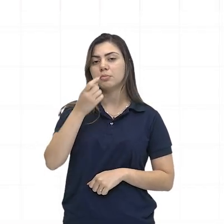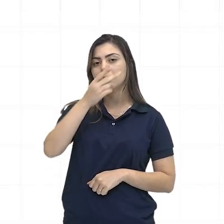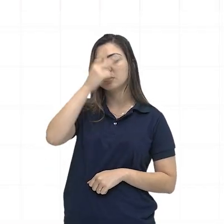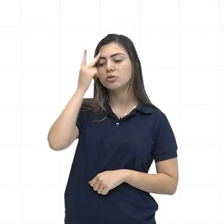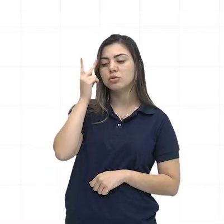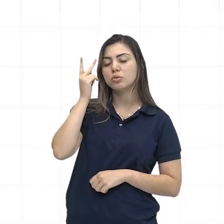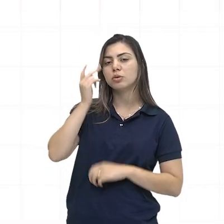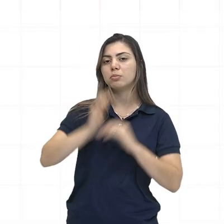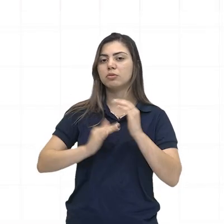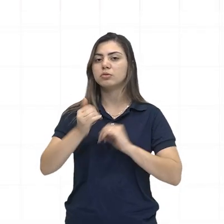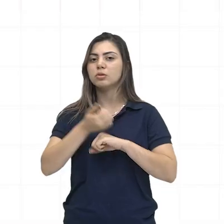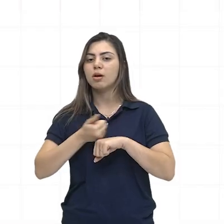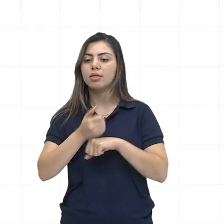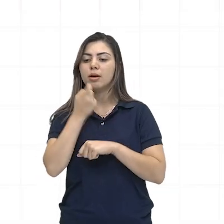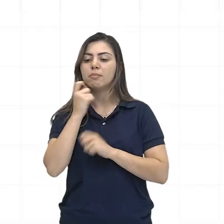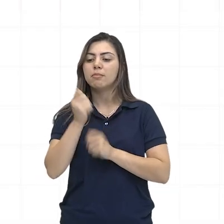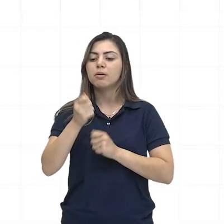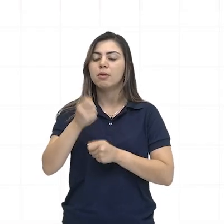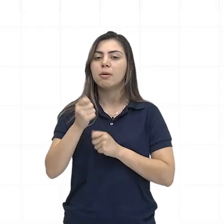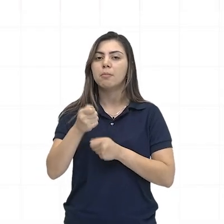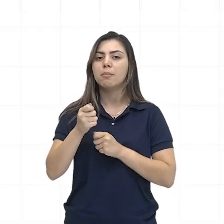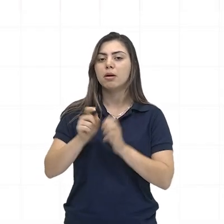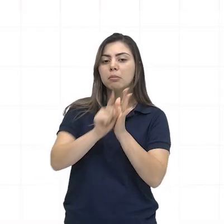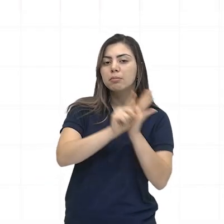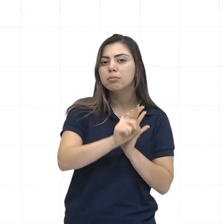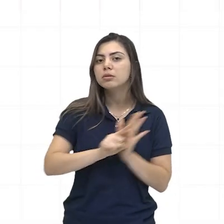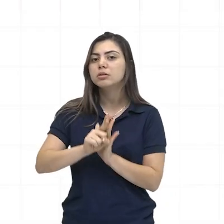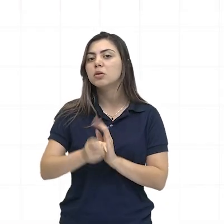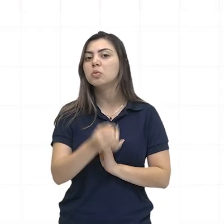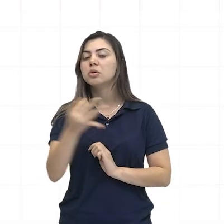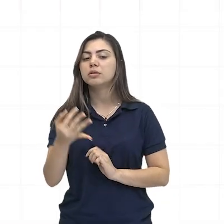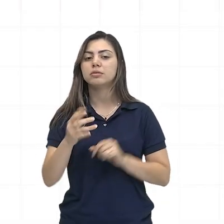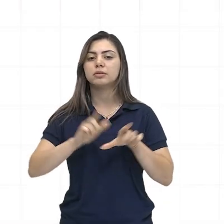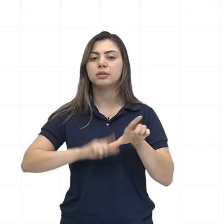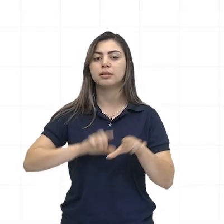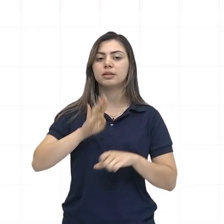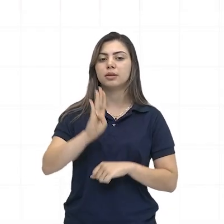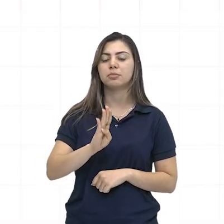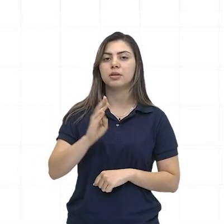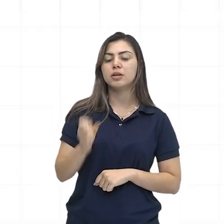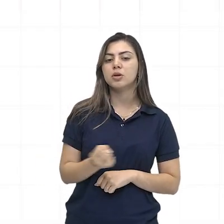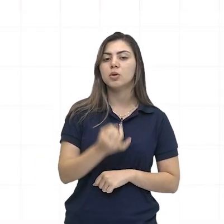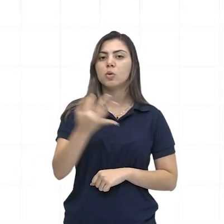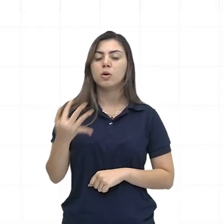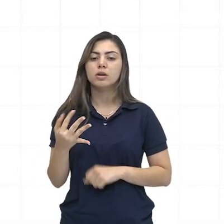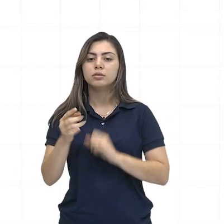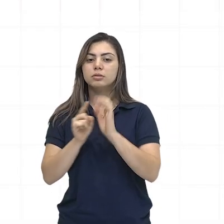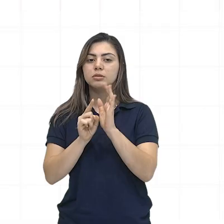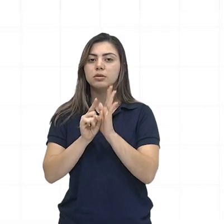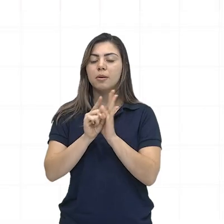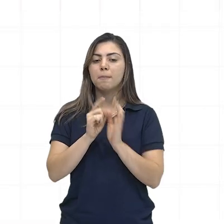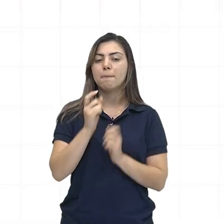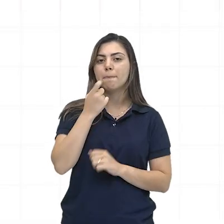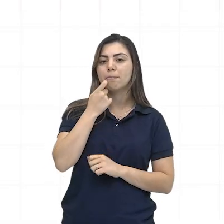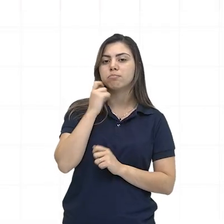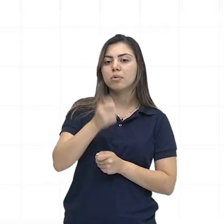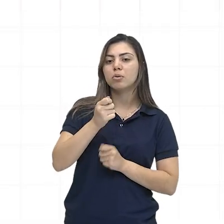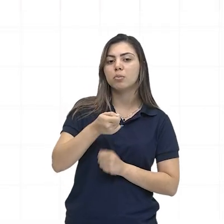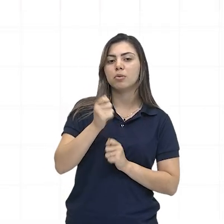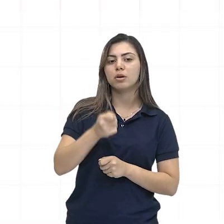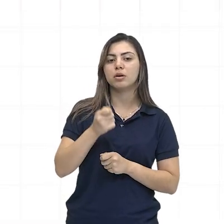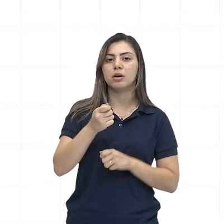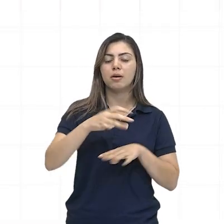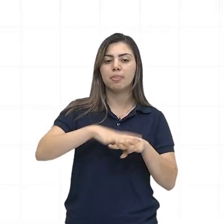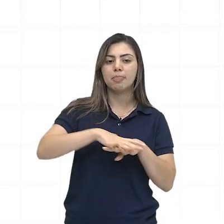entrevistados? Letra B. Quantos pescadores não utilizam a técnica de tarrafa